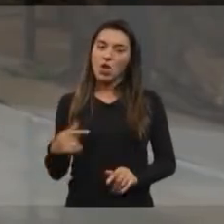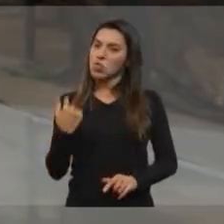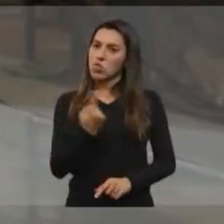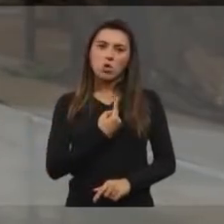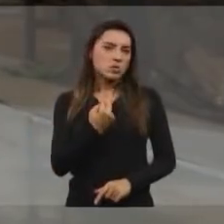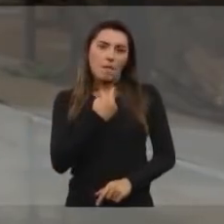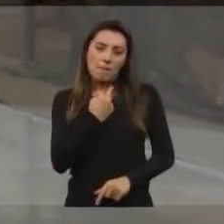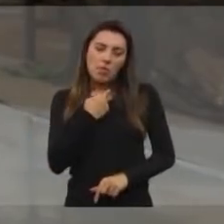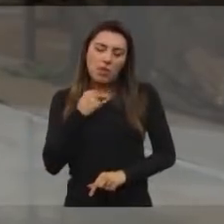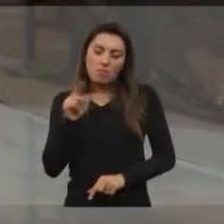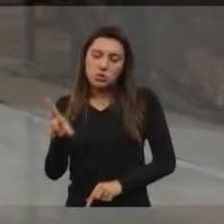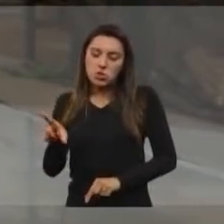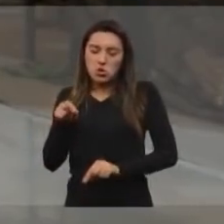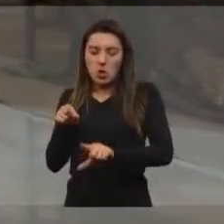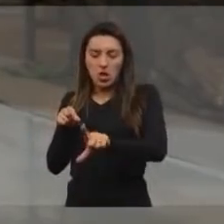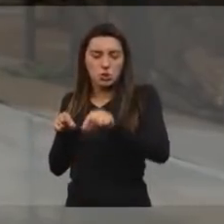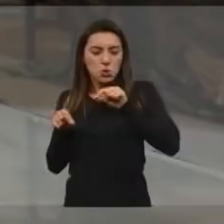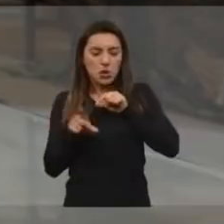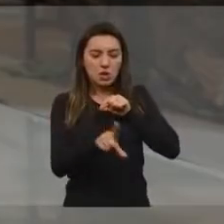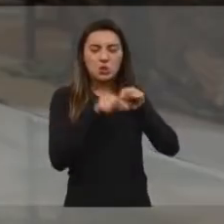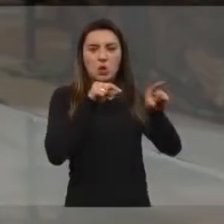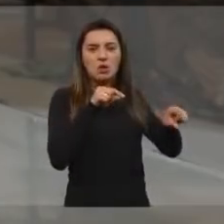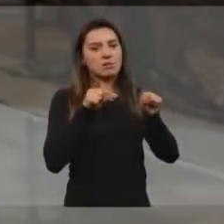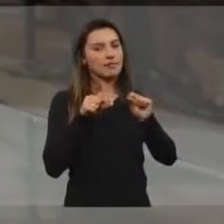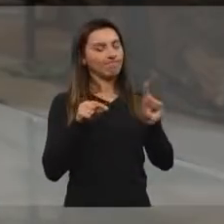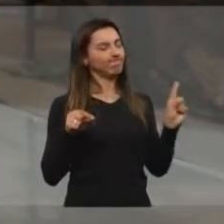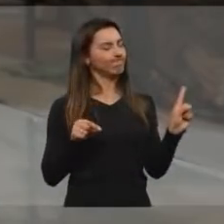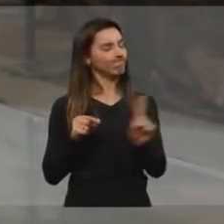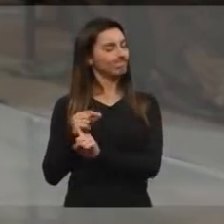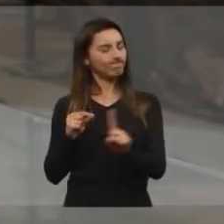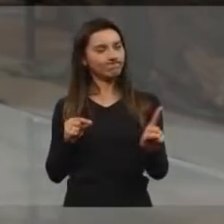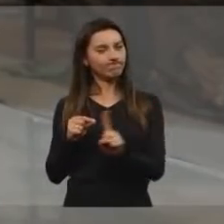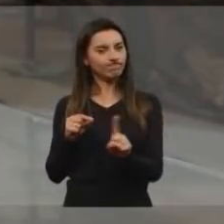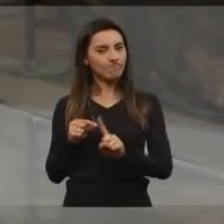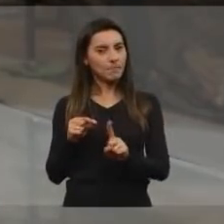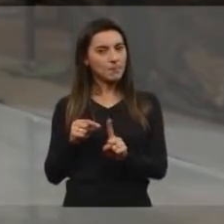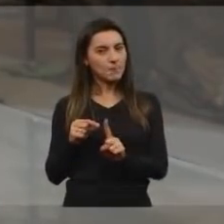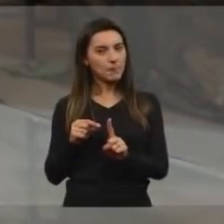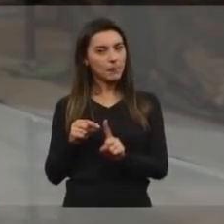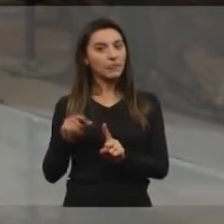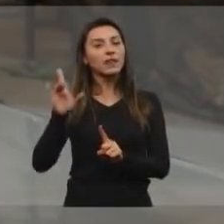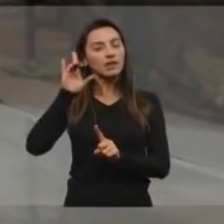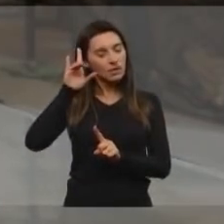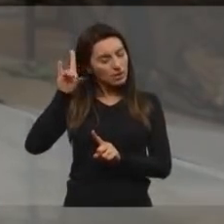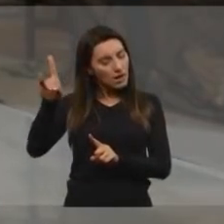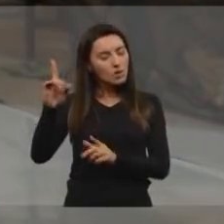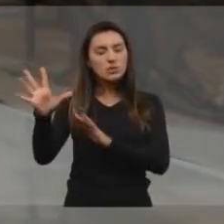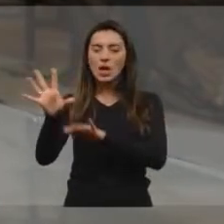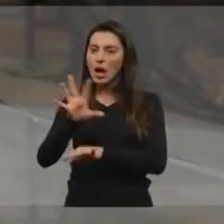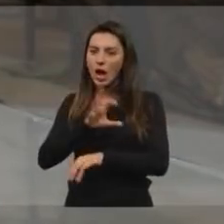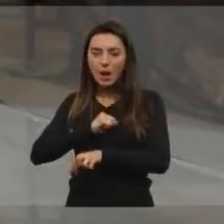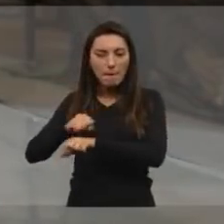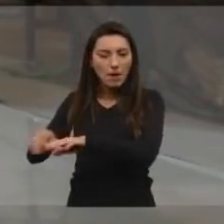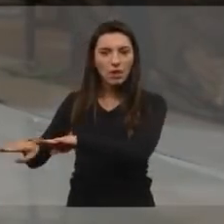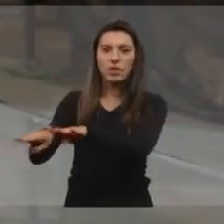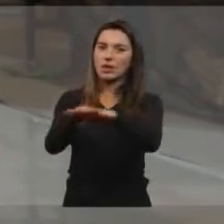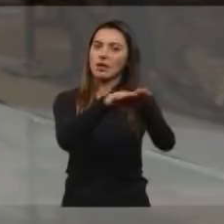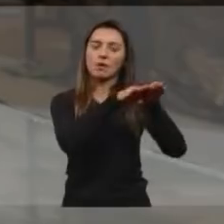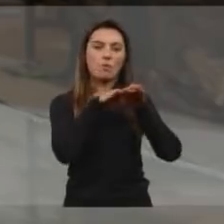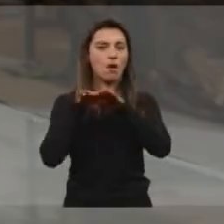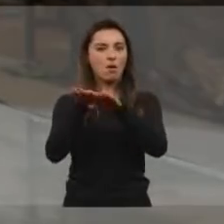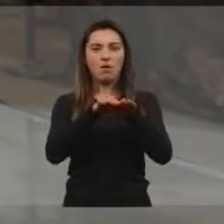irresponsabilidade um descuido na verdade é o que deus faz por nós porque ele acredita